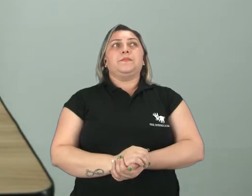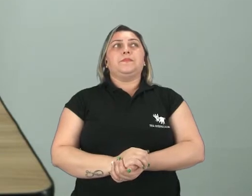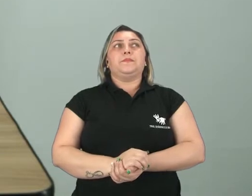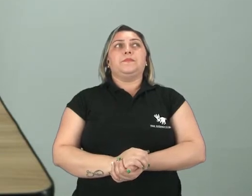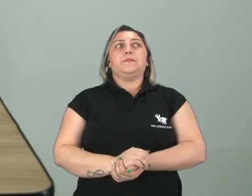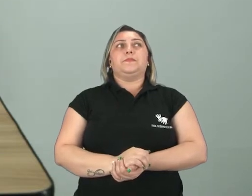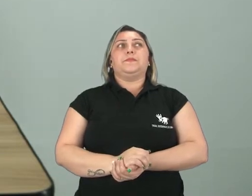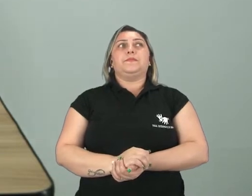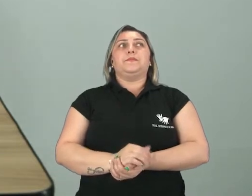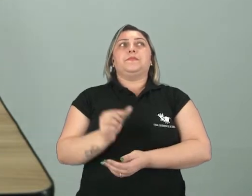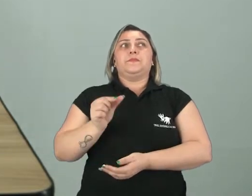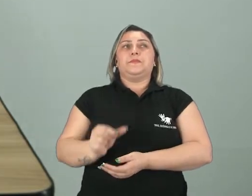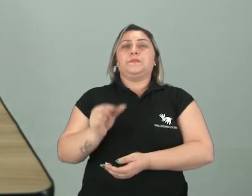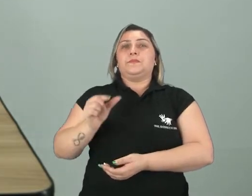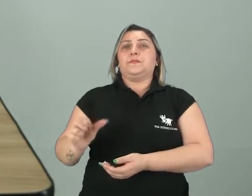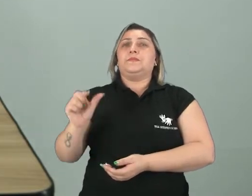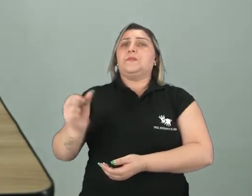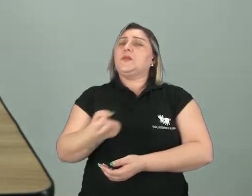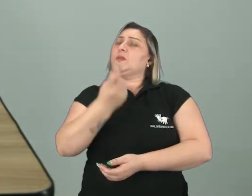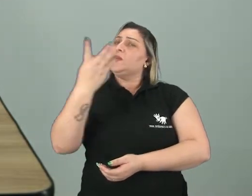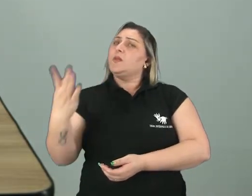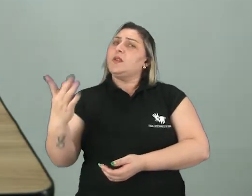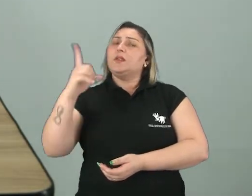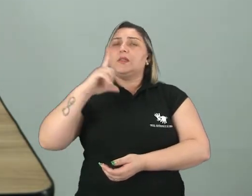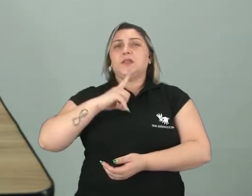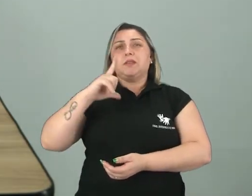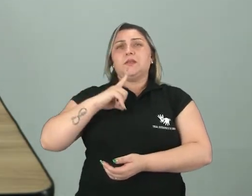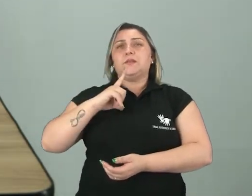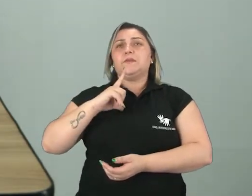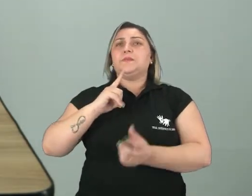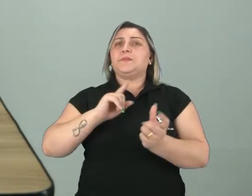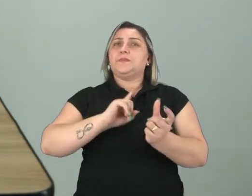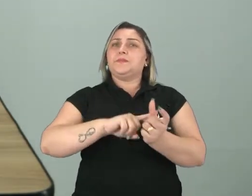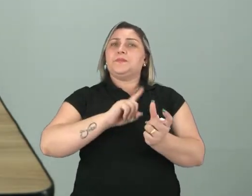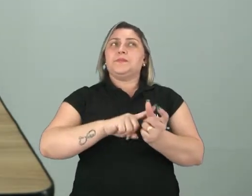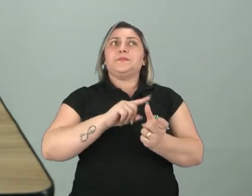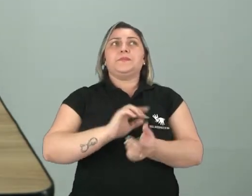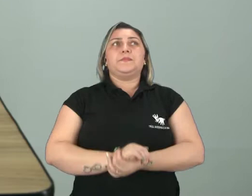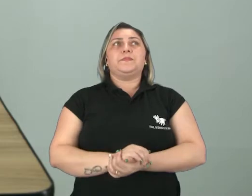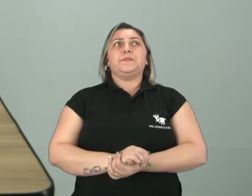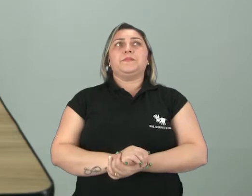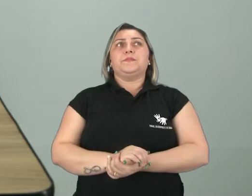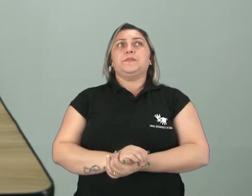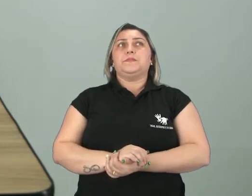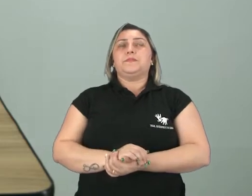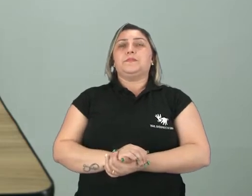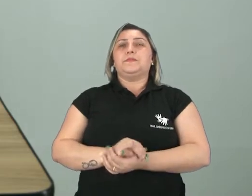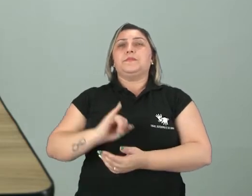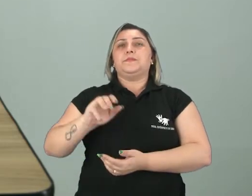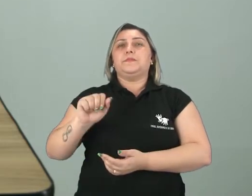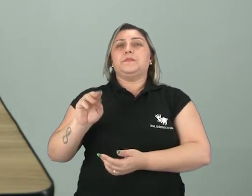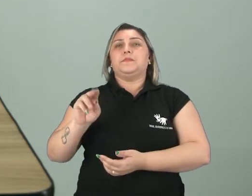quantos sons tem a palavra jabuticaba vamos contar